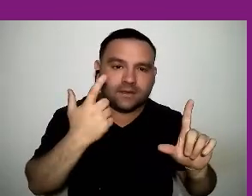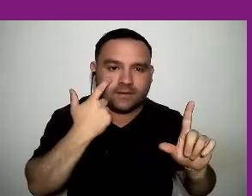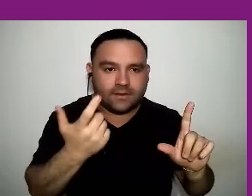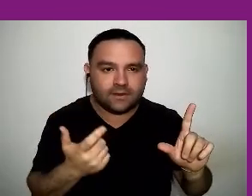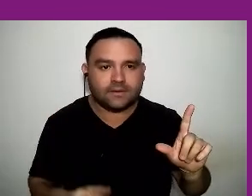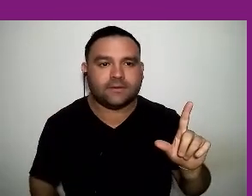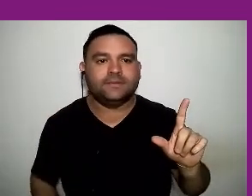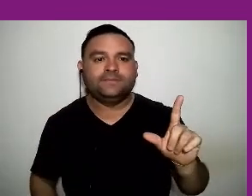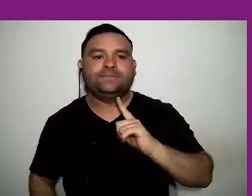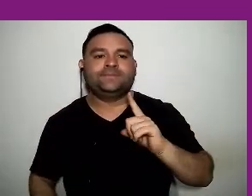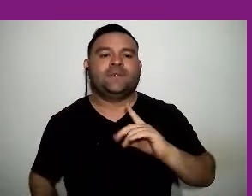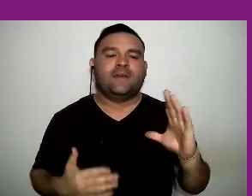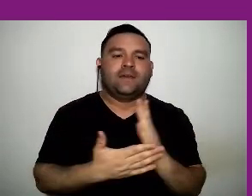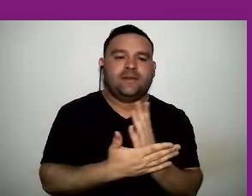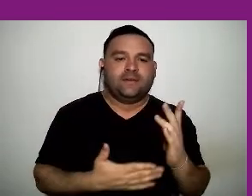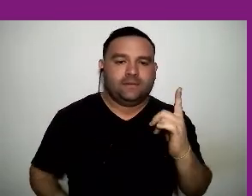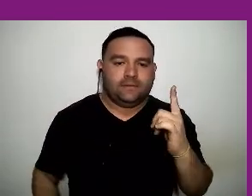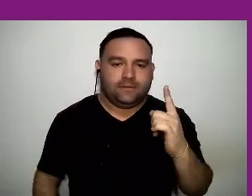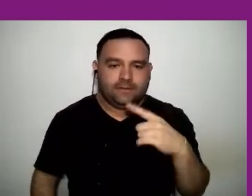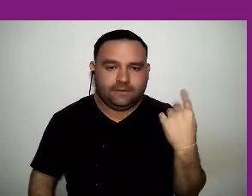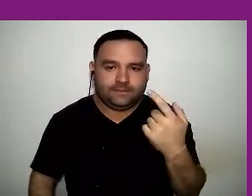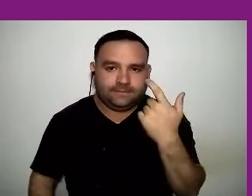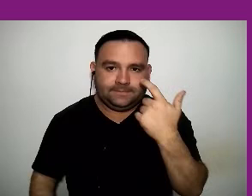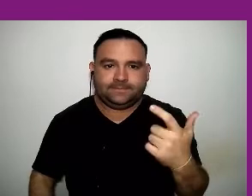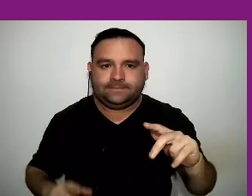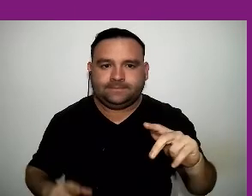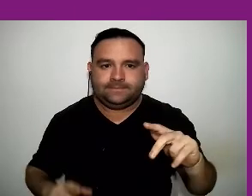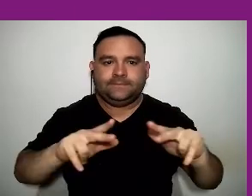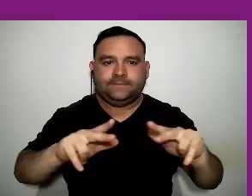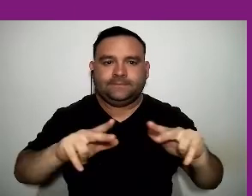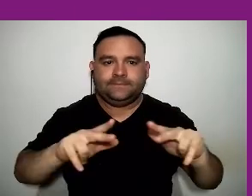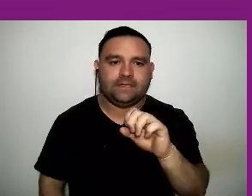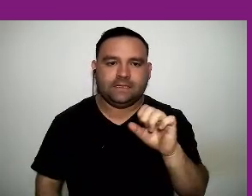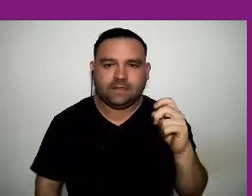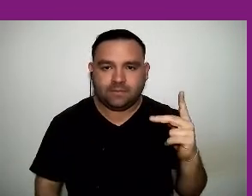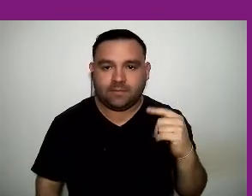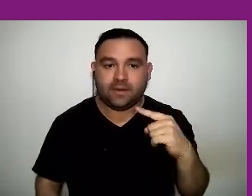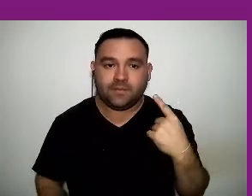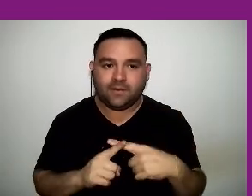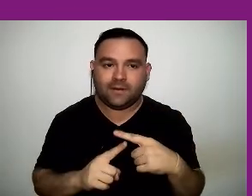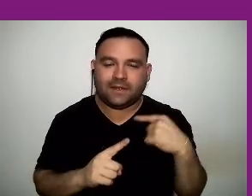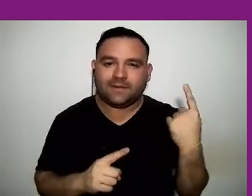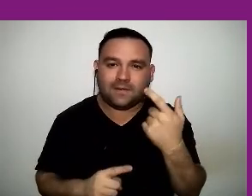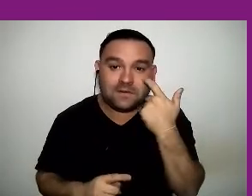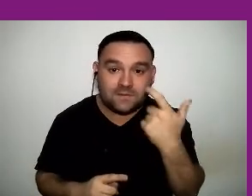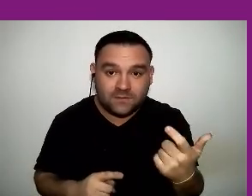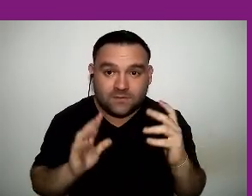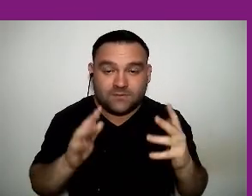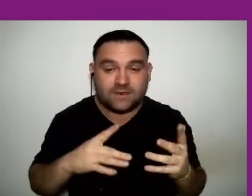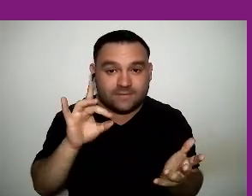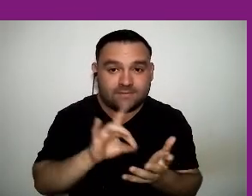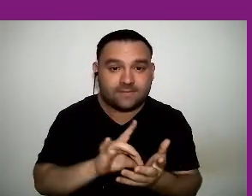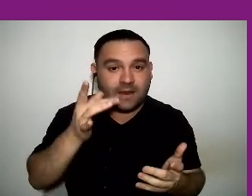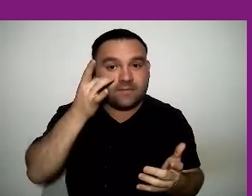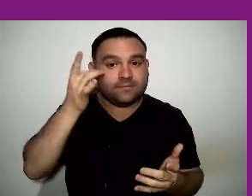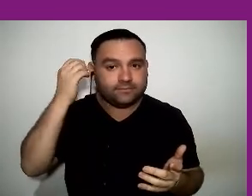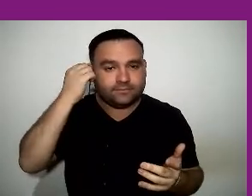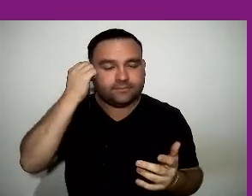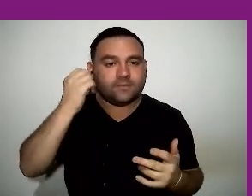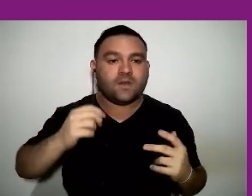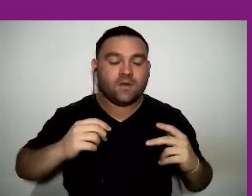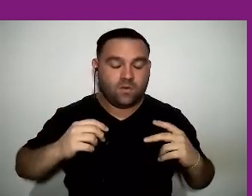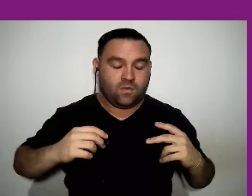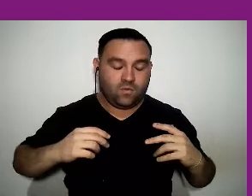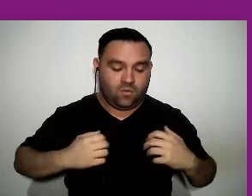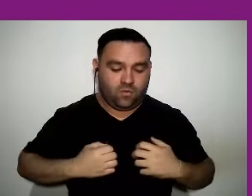Peguei alguns pacientes para a gente ver nas diversas PIPs, porque a gente teve essa oportunidade de ver isso. Você vê que o pulmão